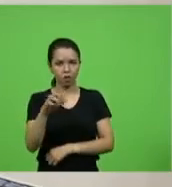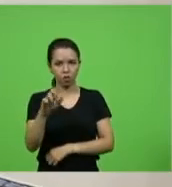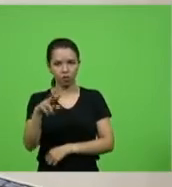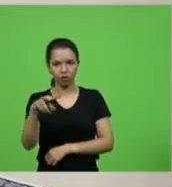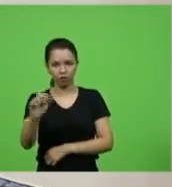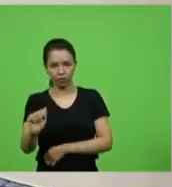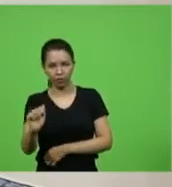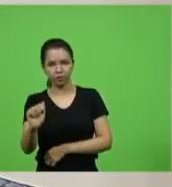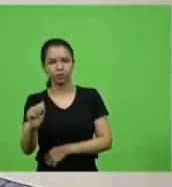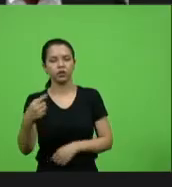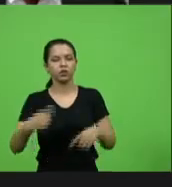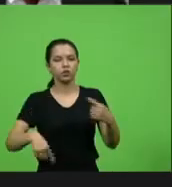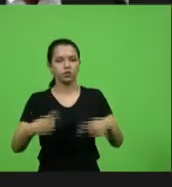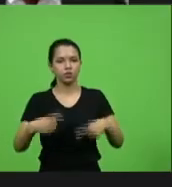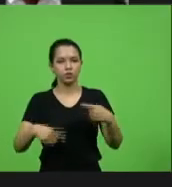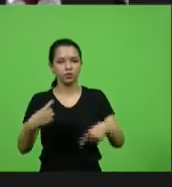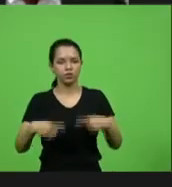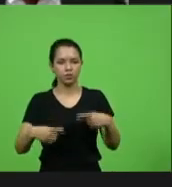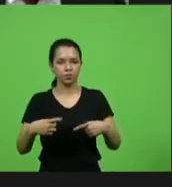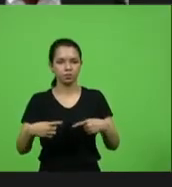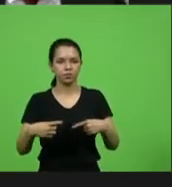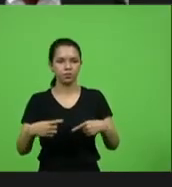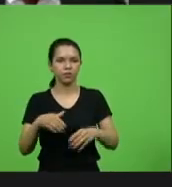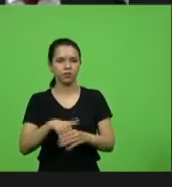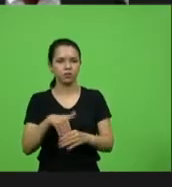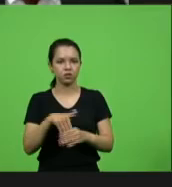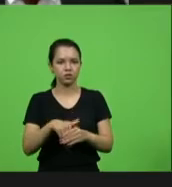discussão. Em votação.